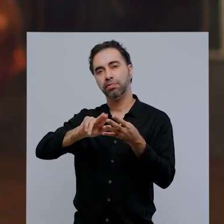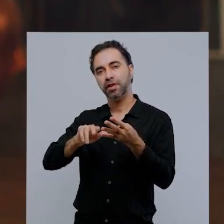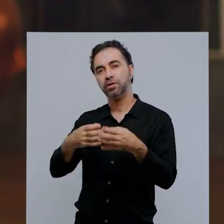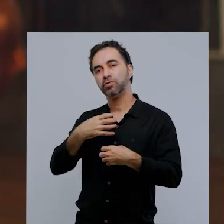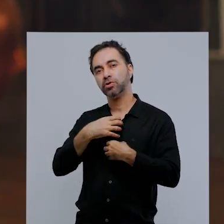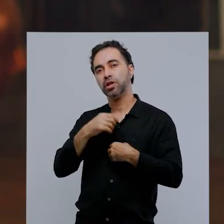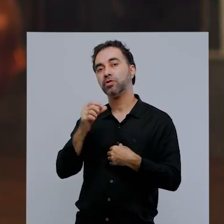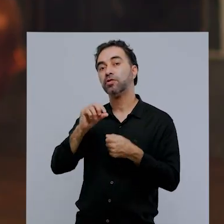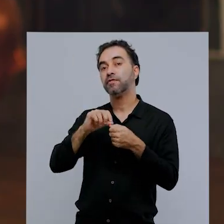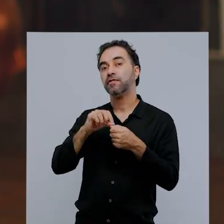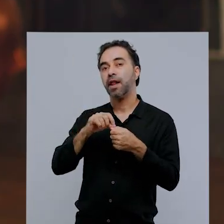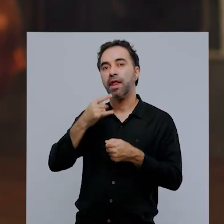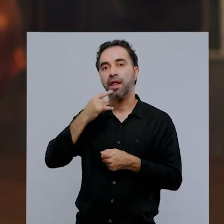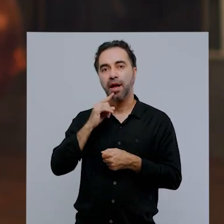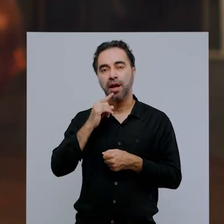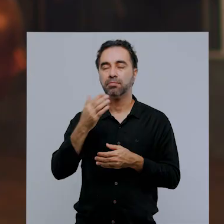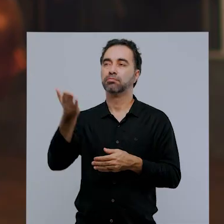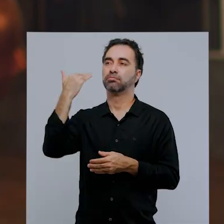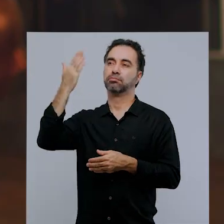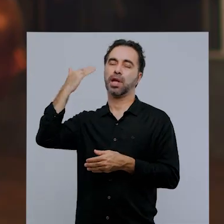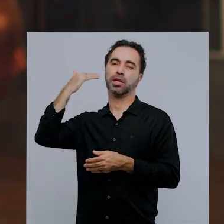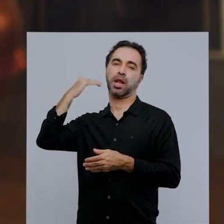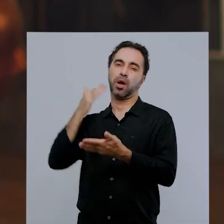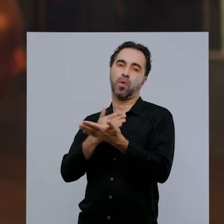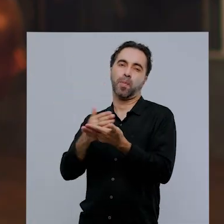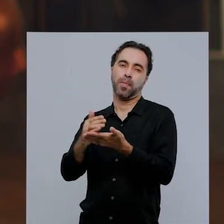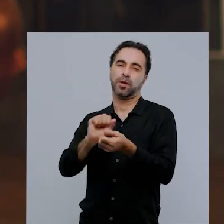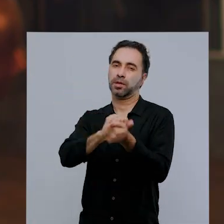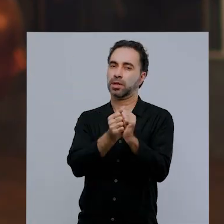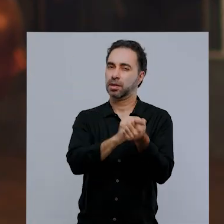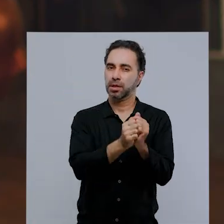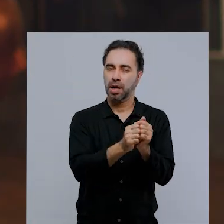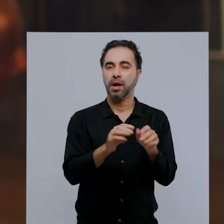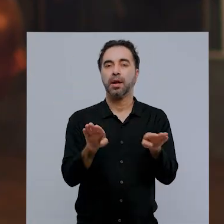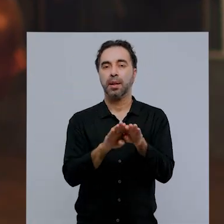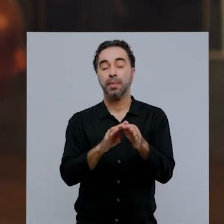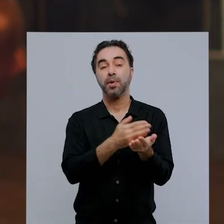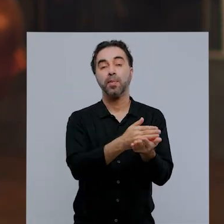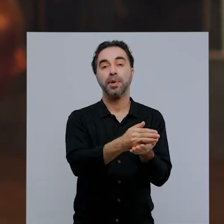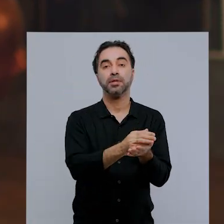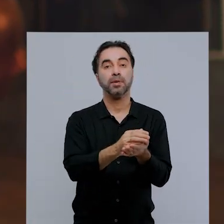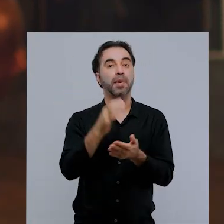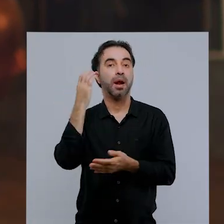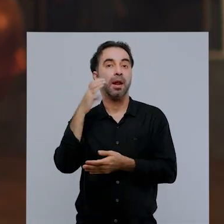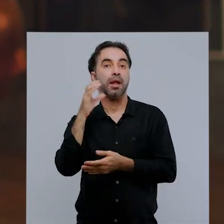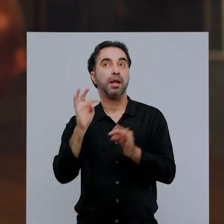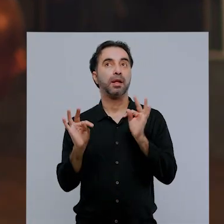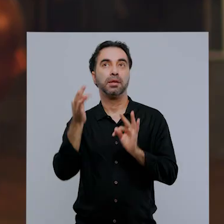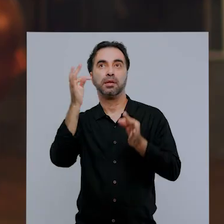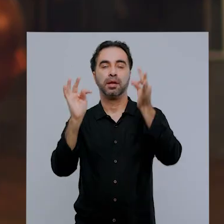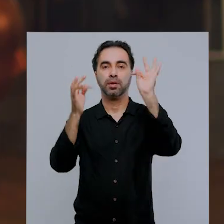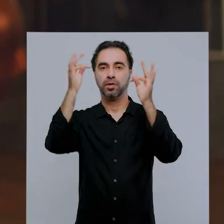de cachaça, desde do primordial, das formas mais artesanais, e depois já começa uma ciência, uma tecnologia na